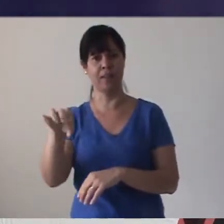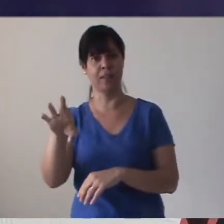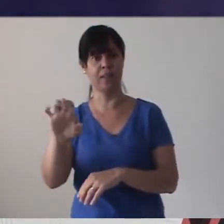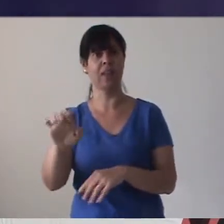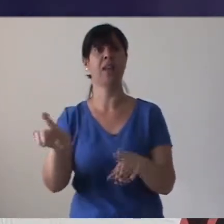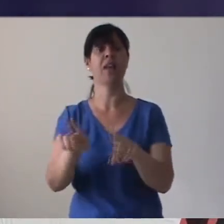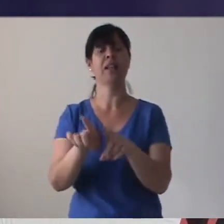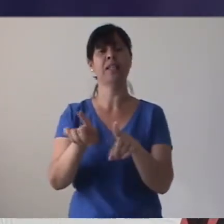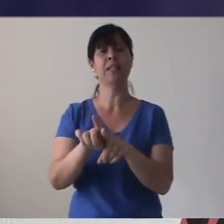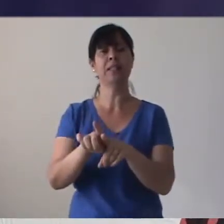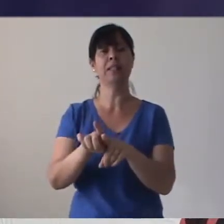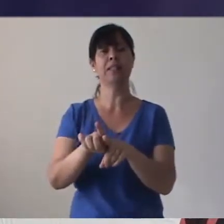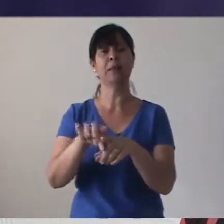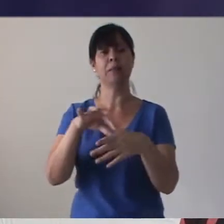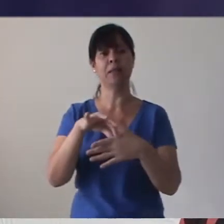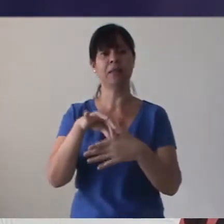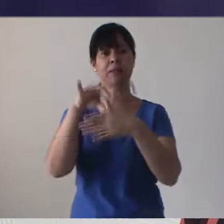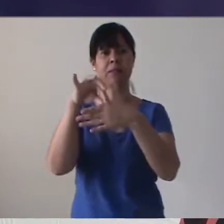também do ano de